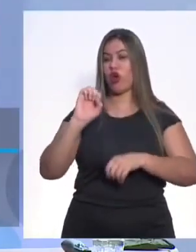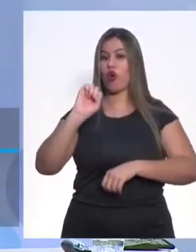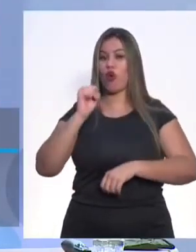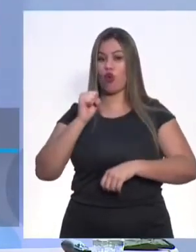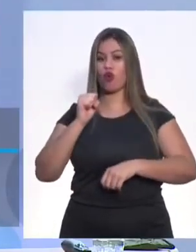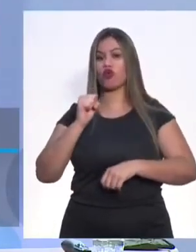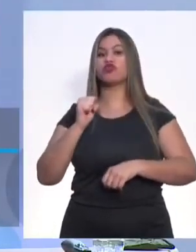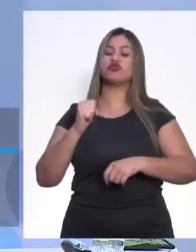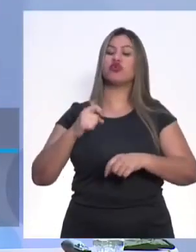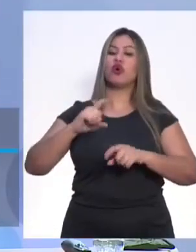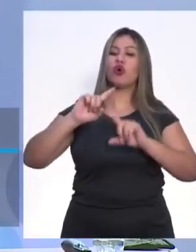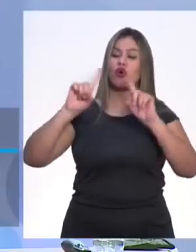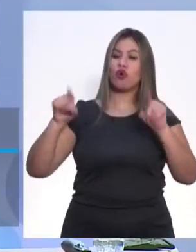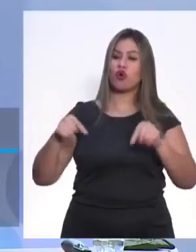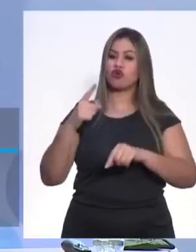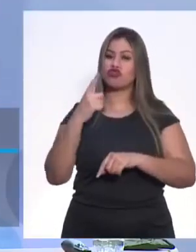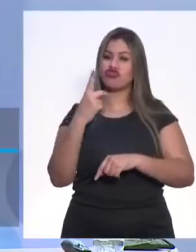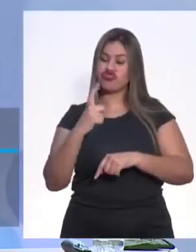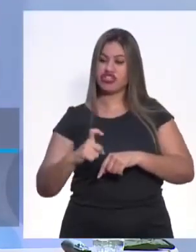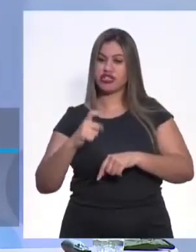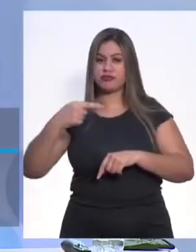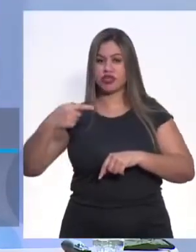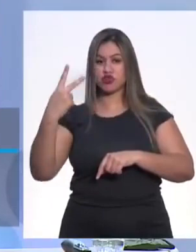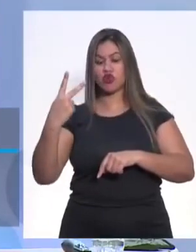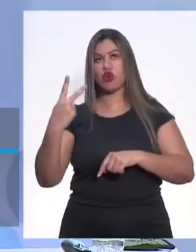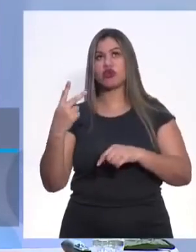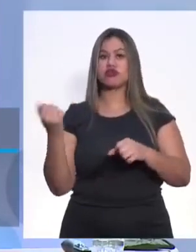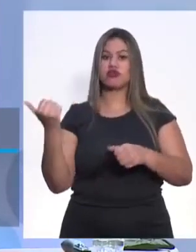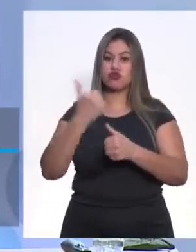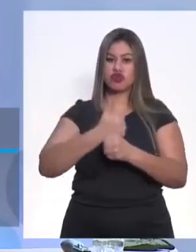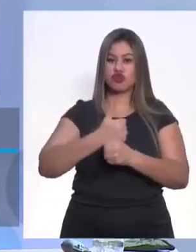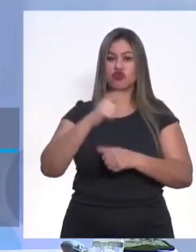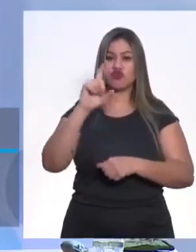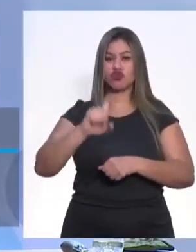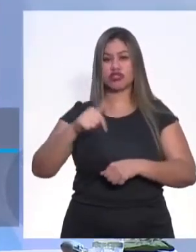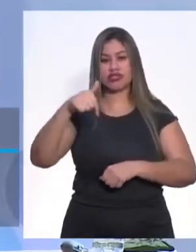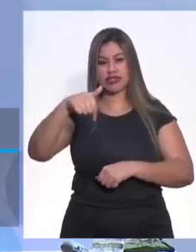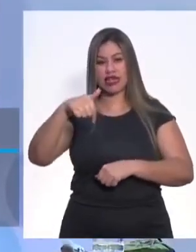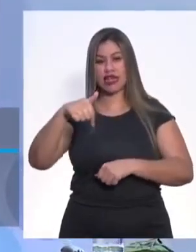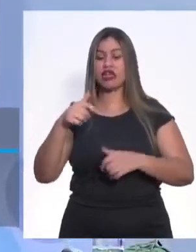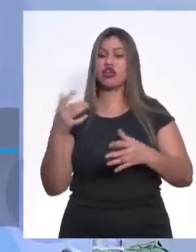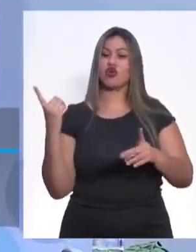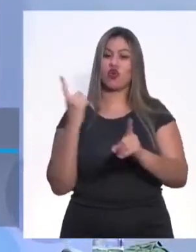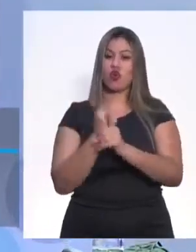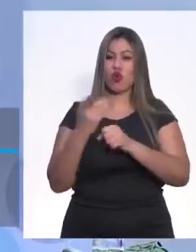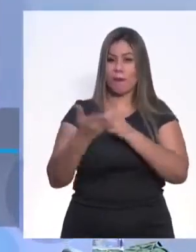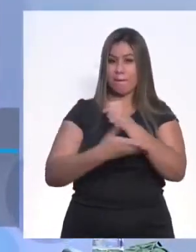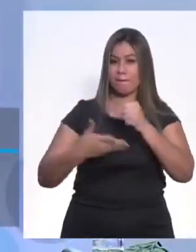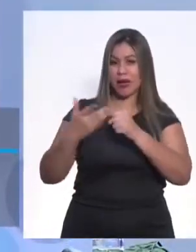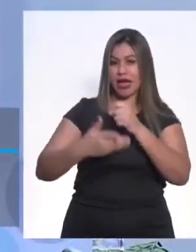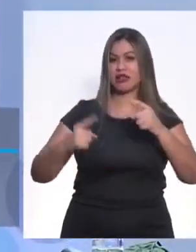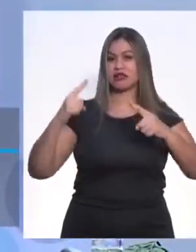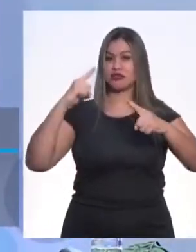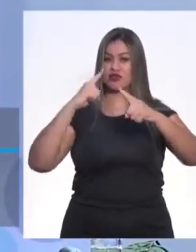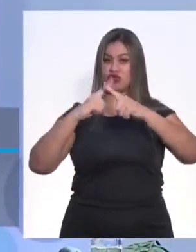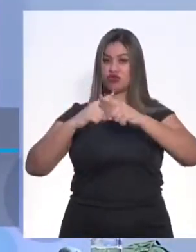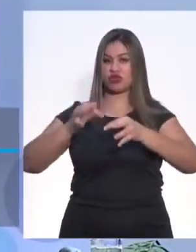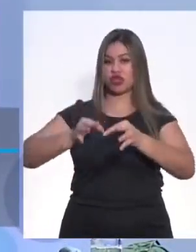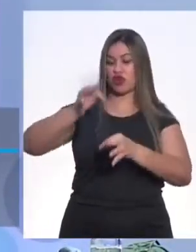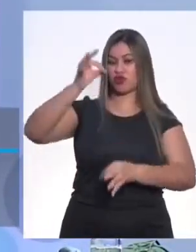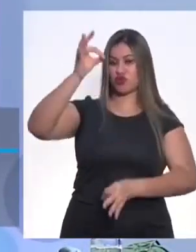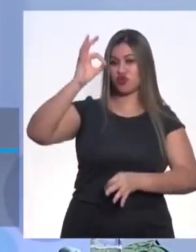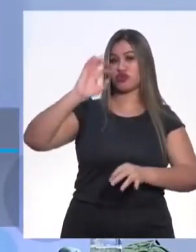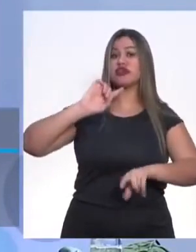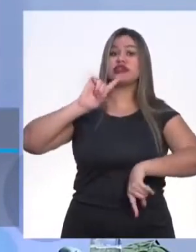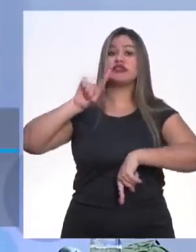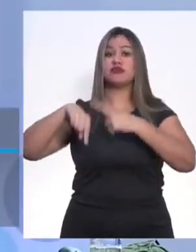x menos 2. Se eu já sei que o x vale 7, é só substituir, descubro essa base, multiplico por essa altura, e aí